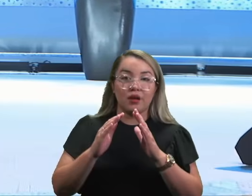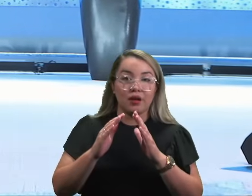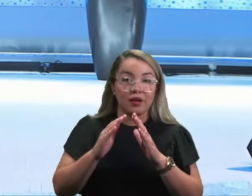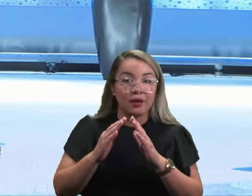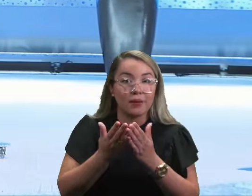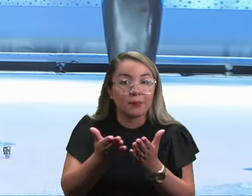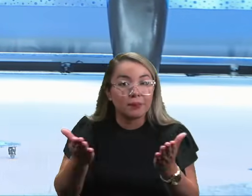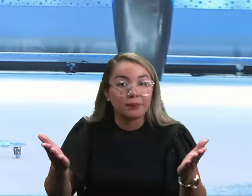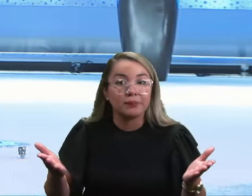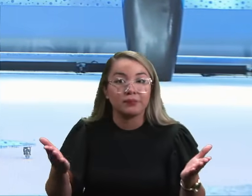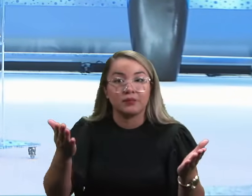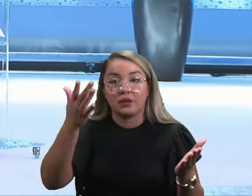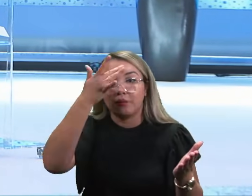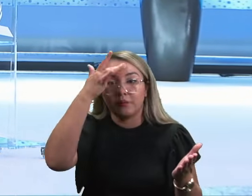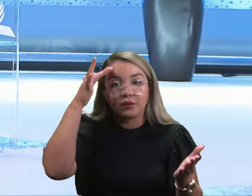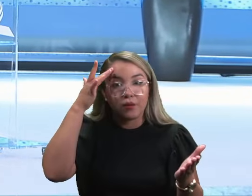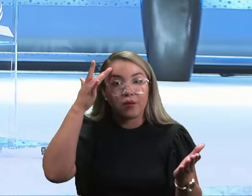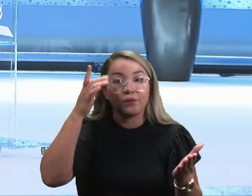vão testemunhar